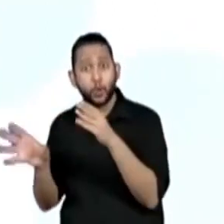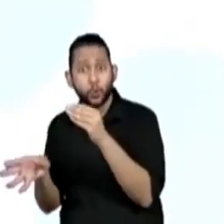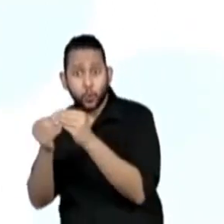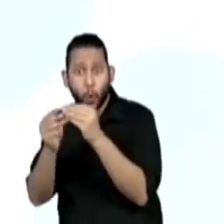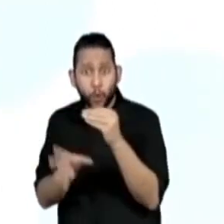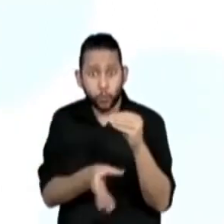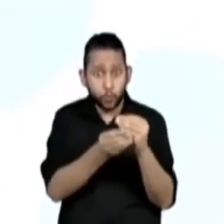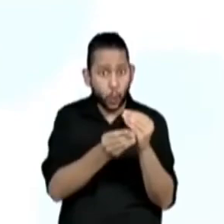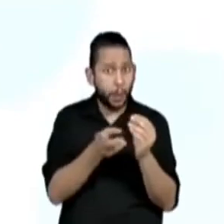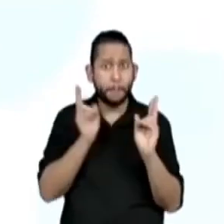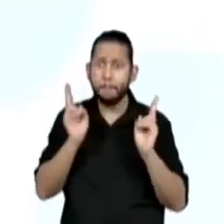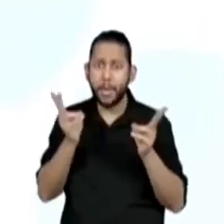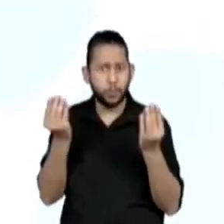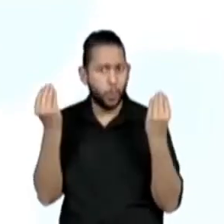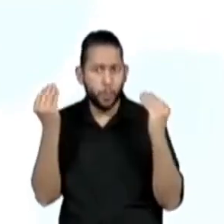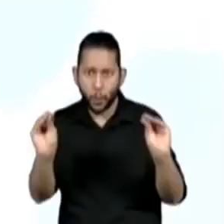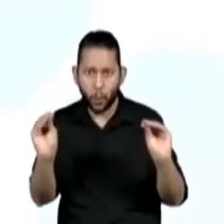adiciona ou subtrai o mesmo número a cada um desses